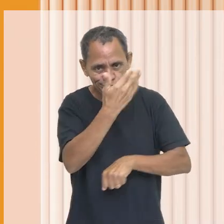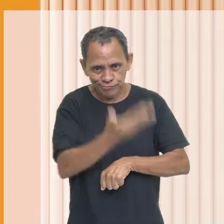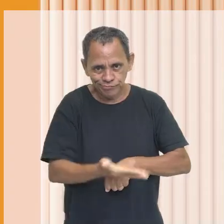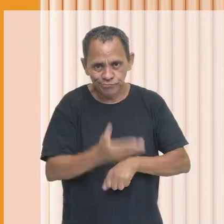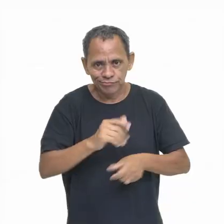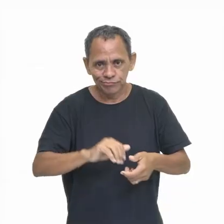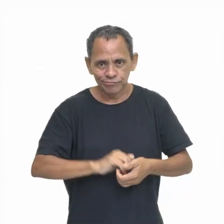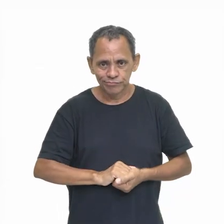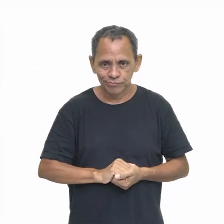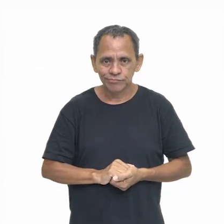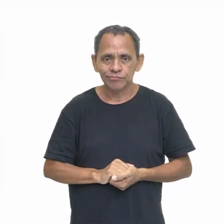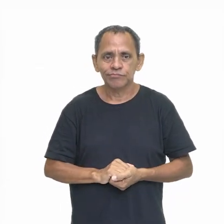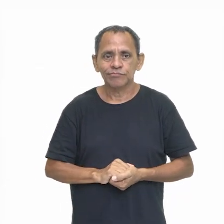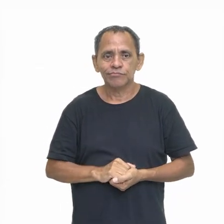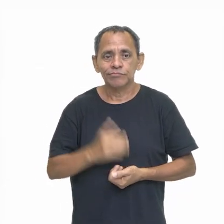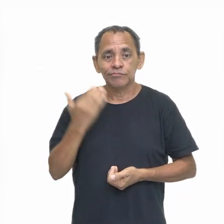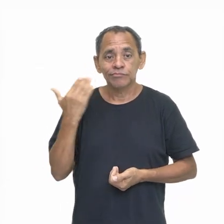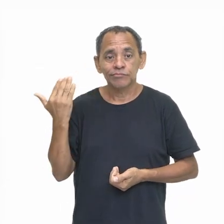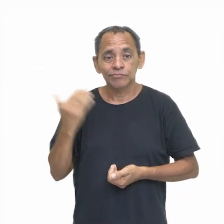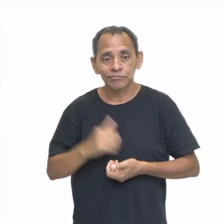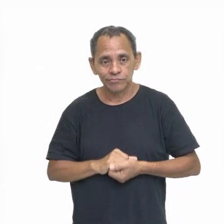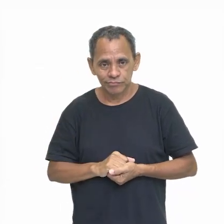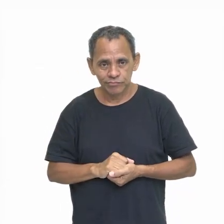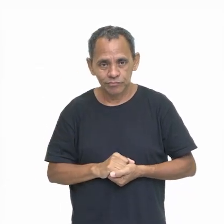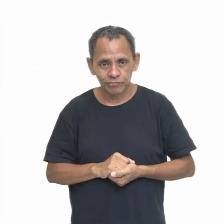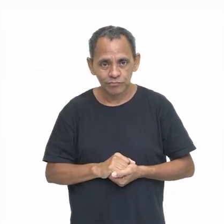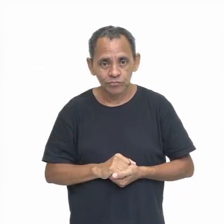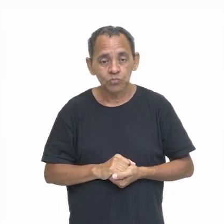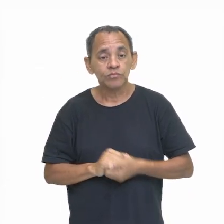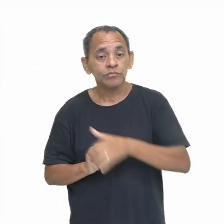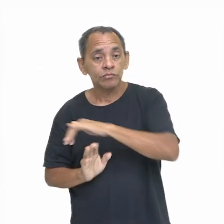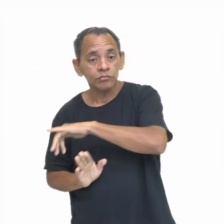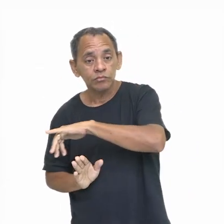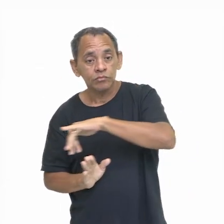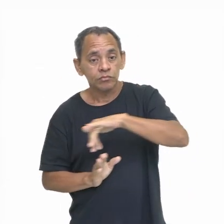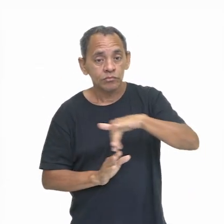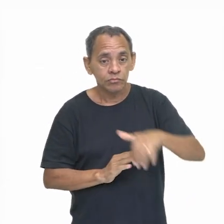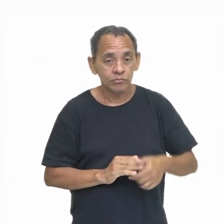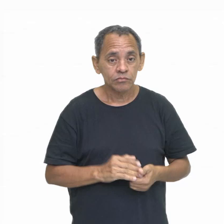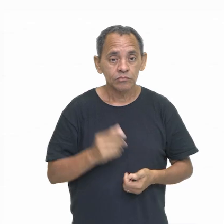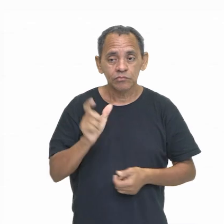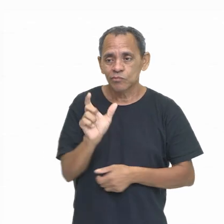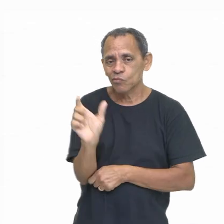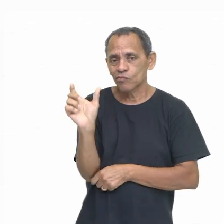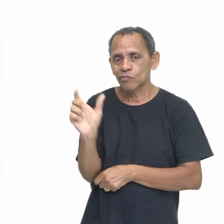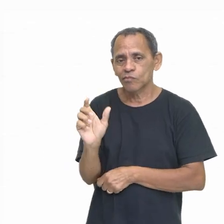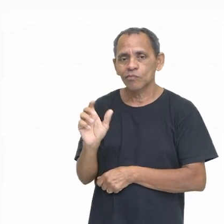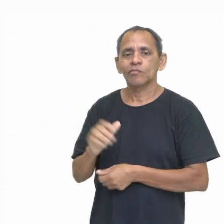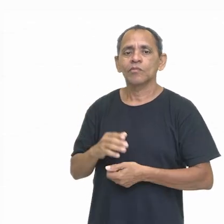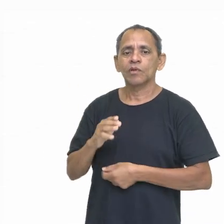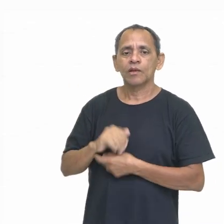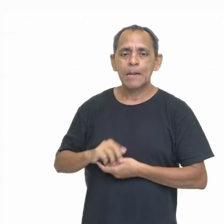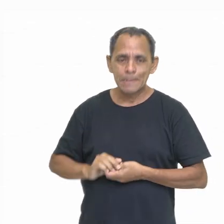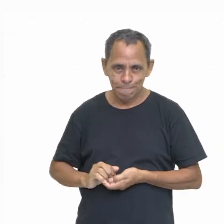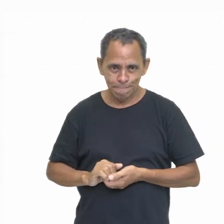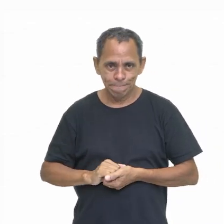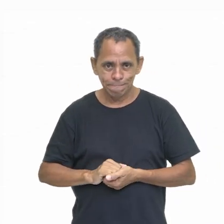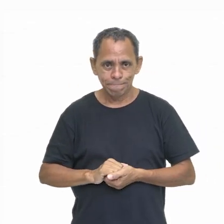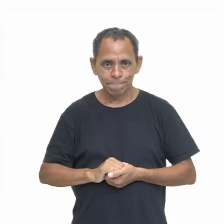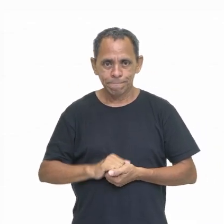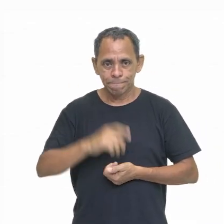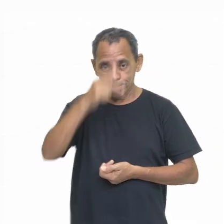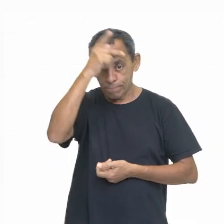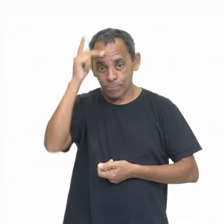Então, no caso brasileiro, como é que nós vamos ver isso refletido propriamente aqui no caso brasileiro? Então, nós temos,